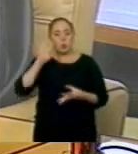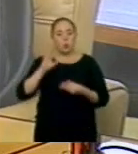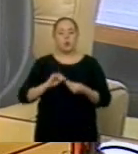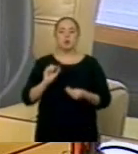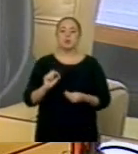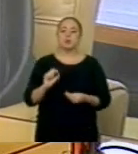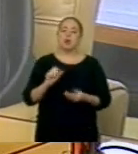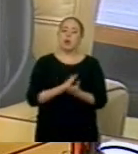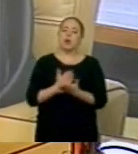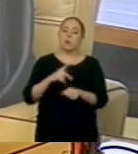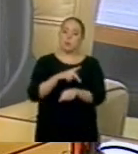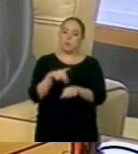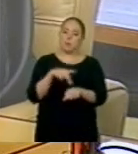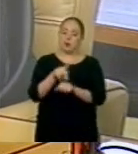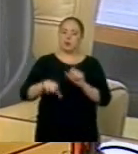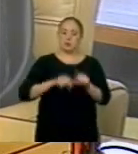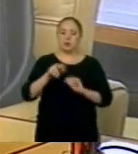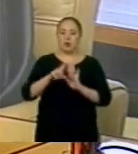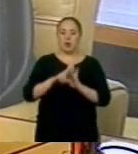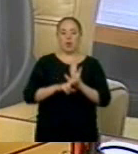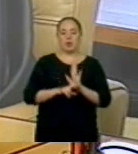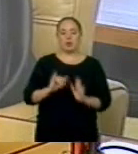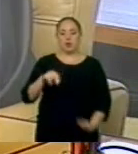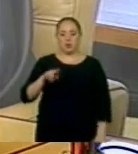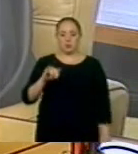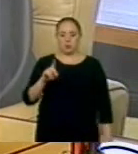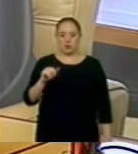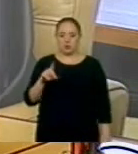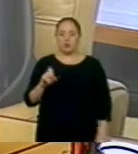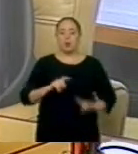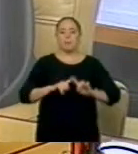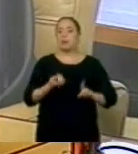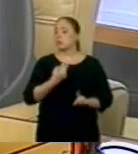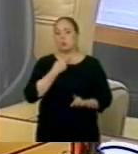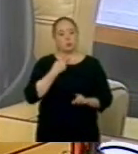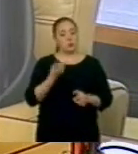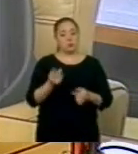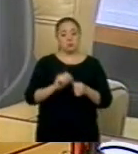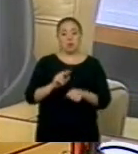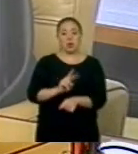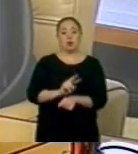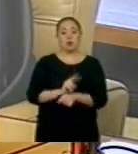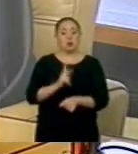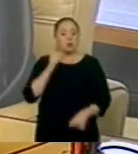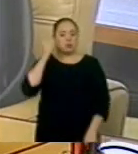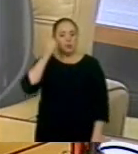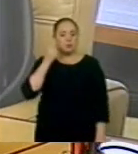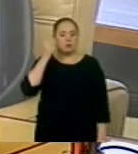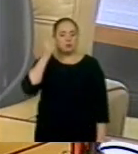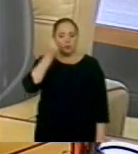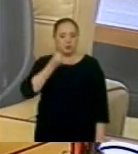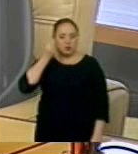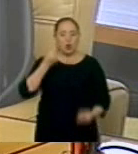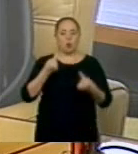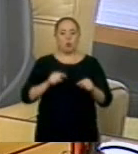em que países optaram por manter as regras de imunidade, elas não poderiam ser invocadas para proteger parlamentares contra